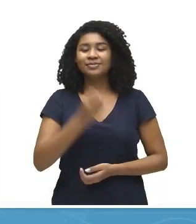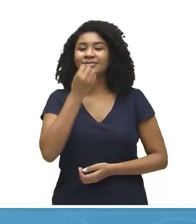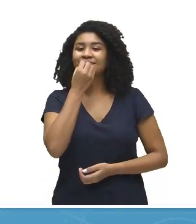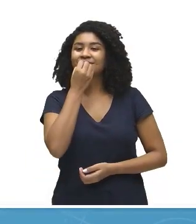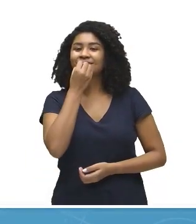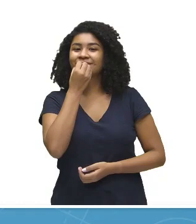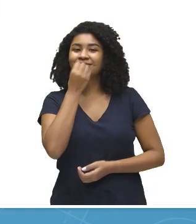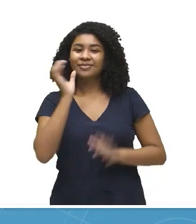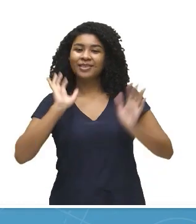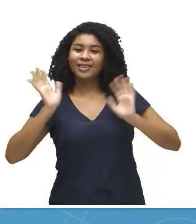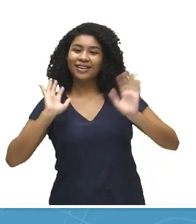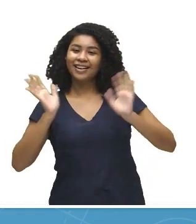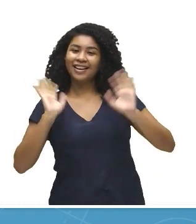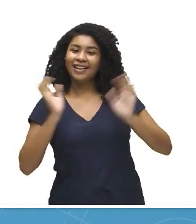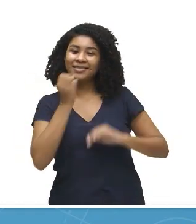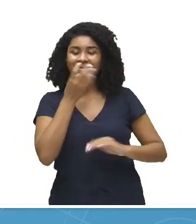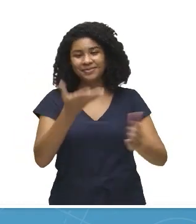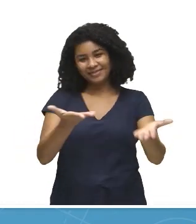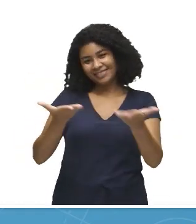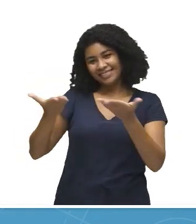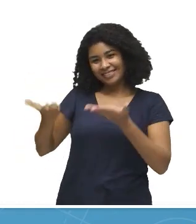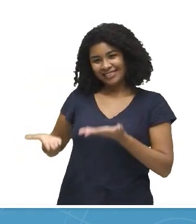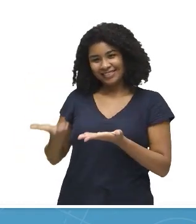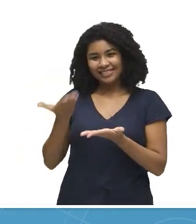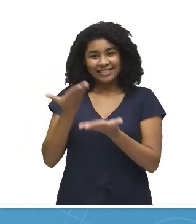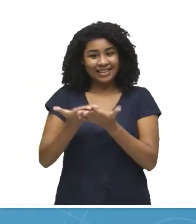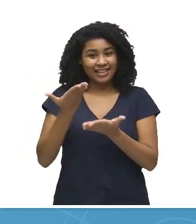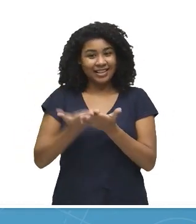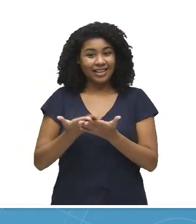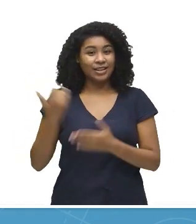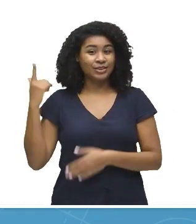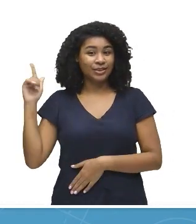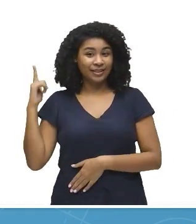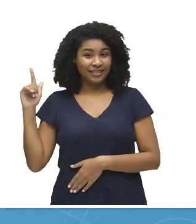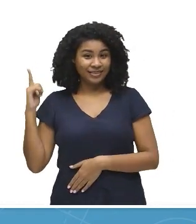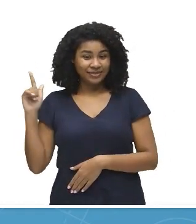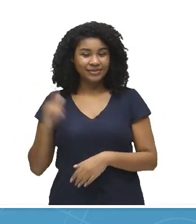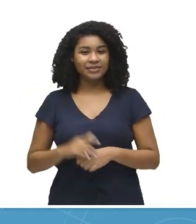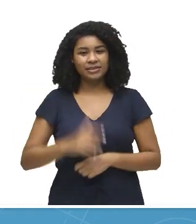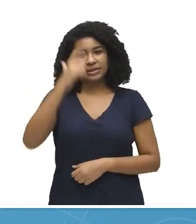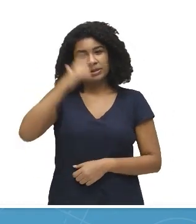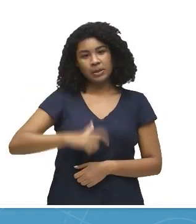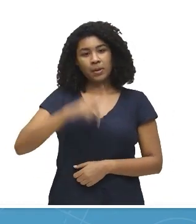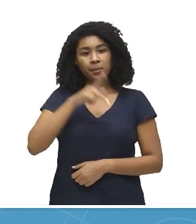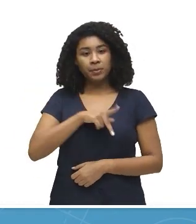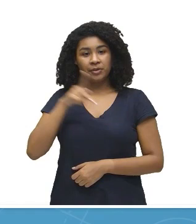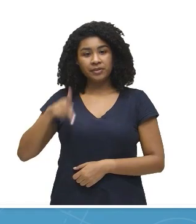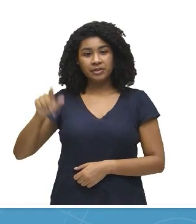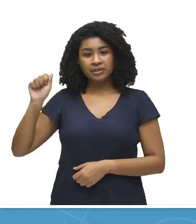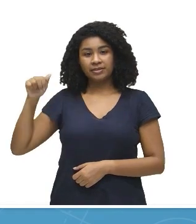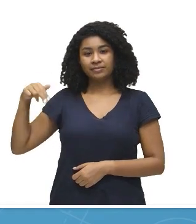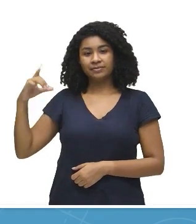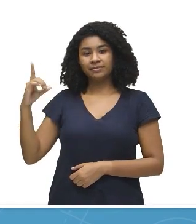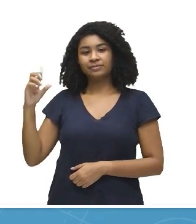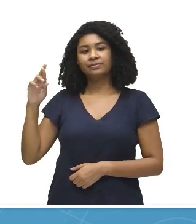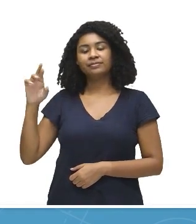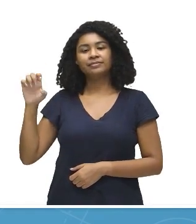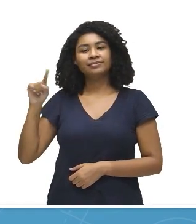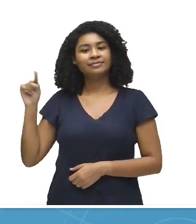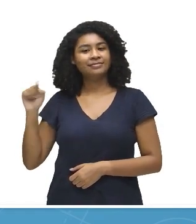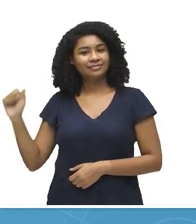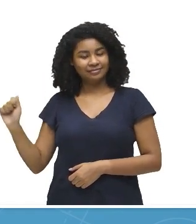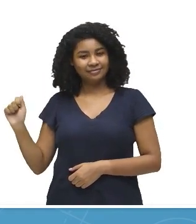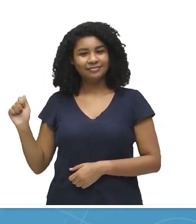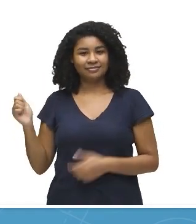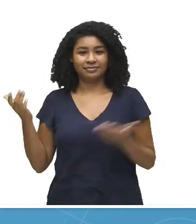Olá, sejam todos bem-vindos à aula de Geografia. Sou professora Andresa Xavier. Vou ficar aqui com vocês